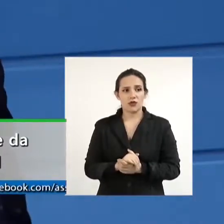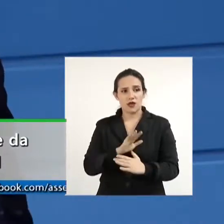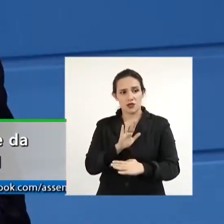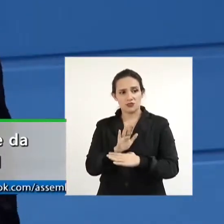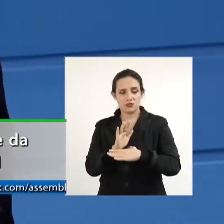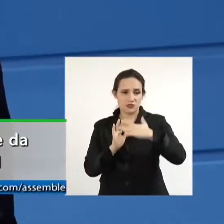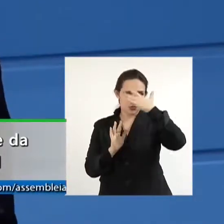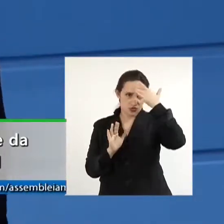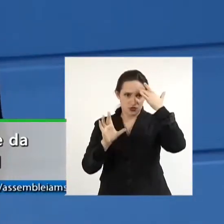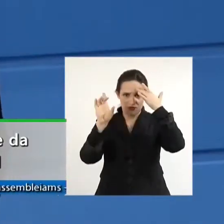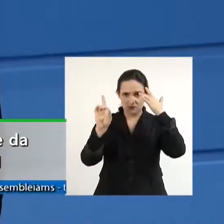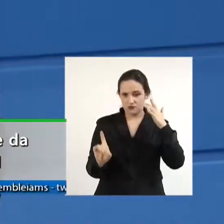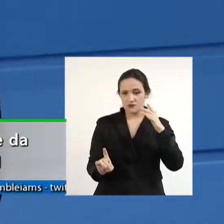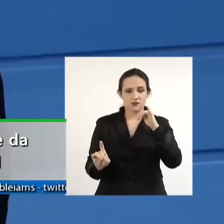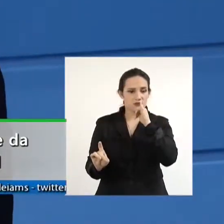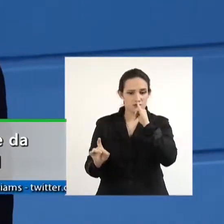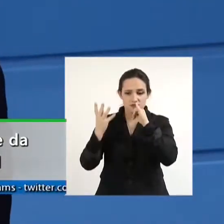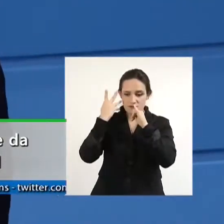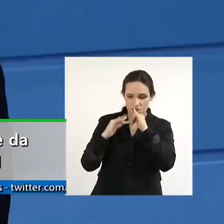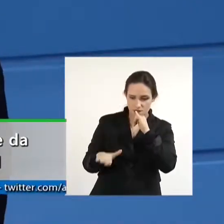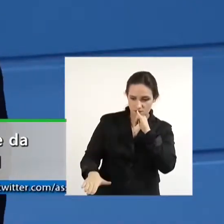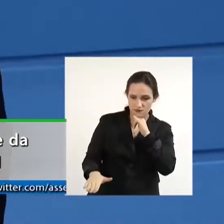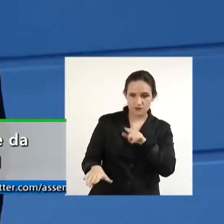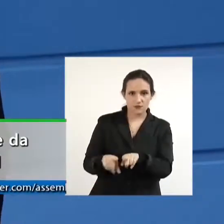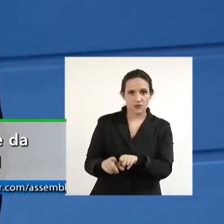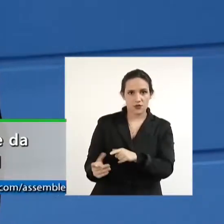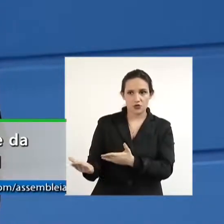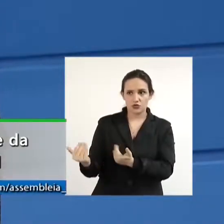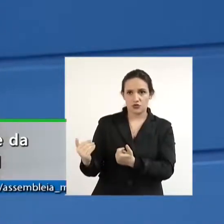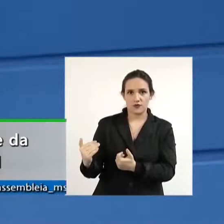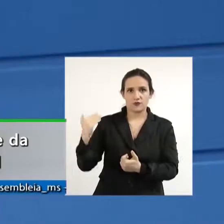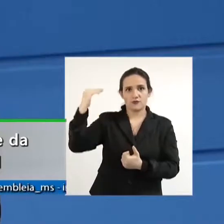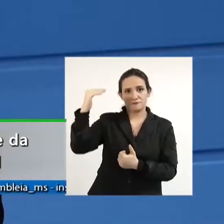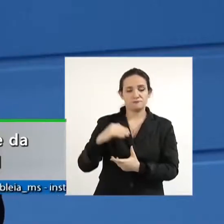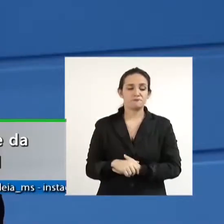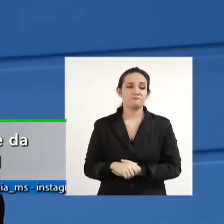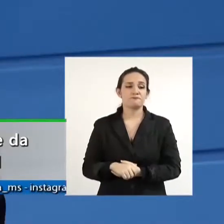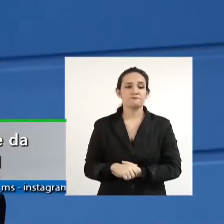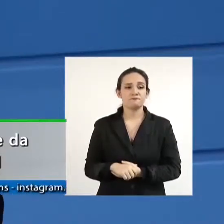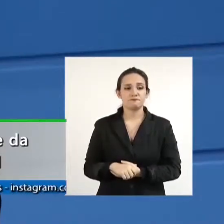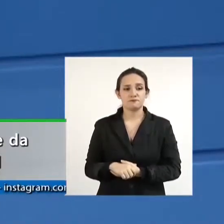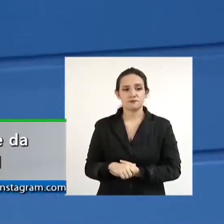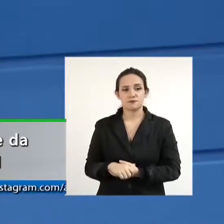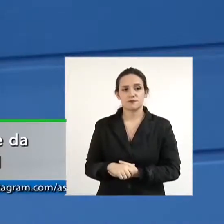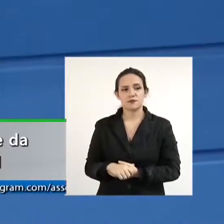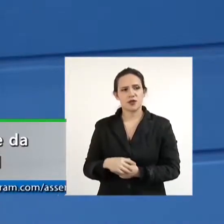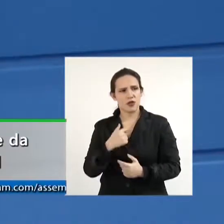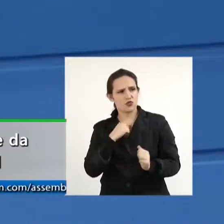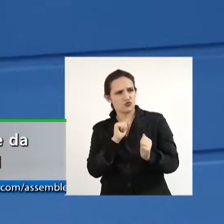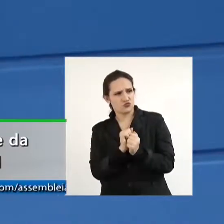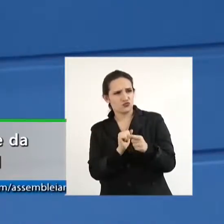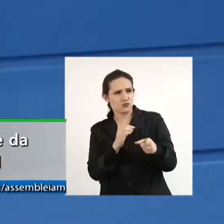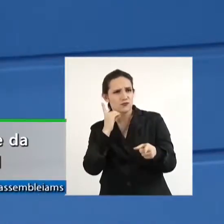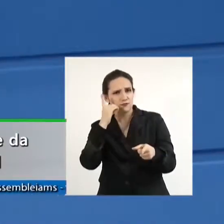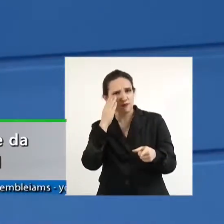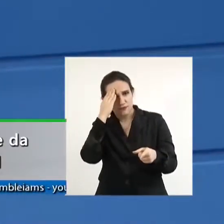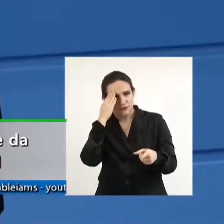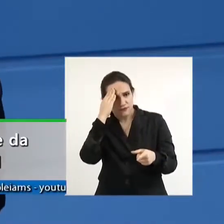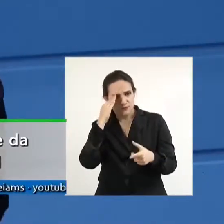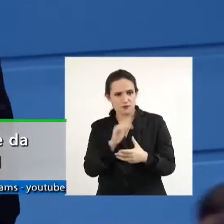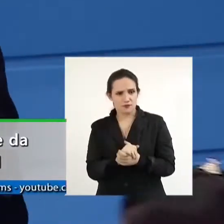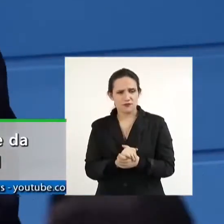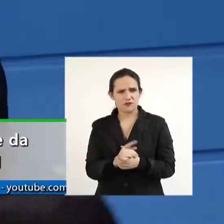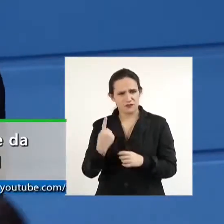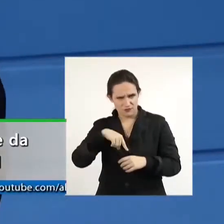deficiência, principalmente crianças e adolescentes. E eu me somo aqui ao deputado Barbosinha, nós estivemos conversando já